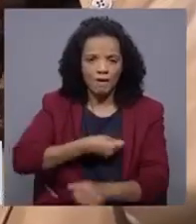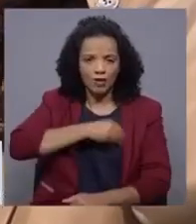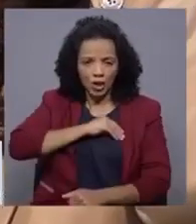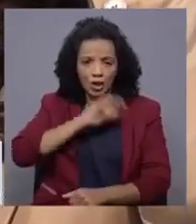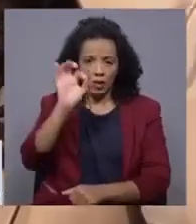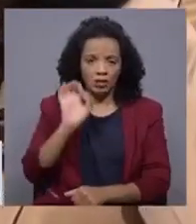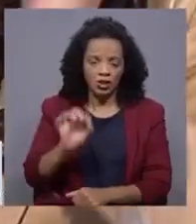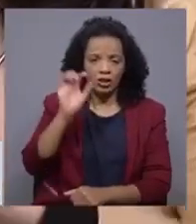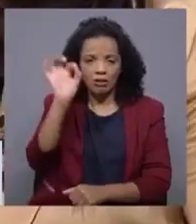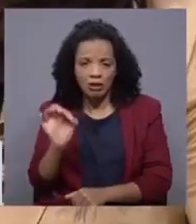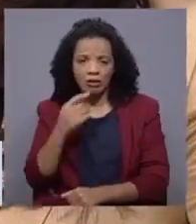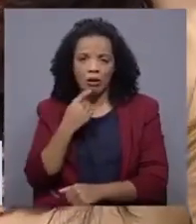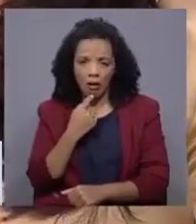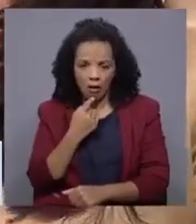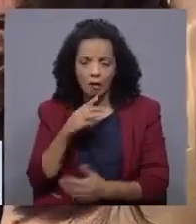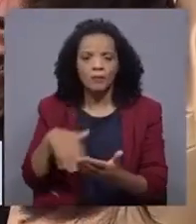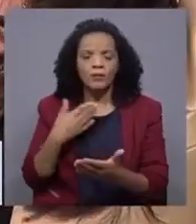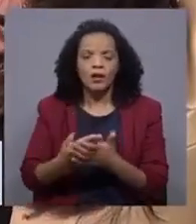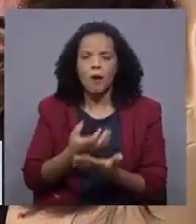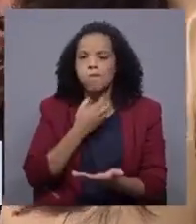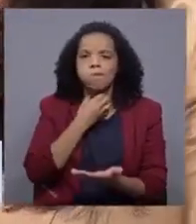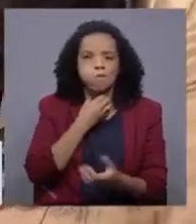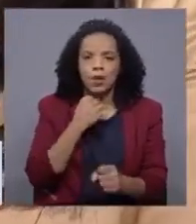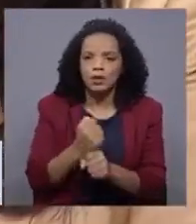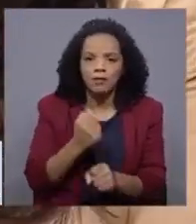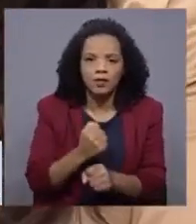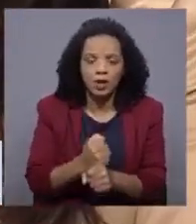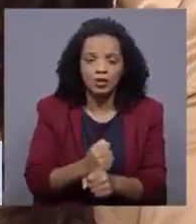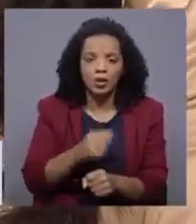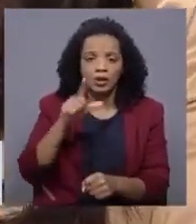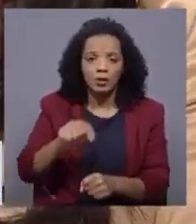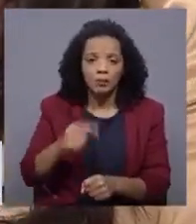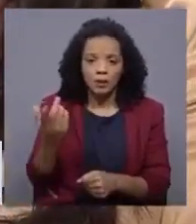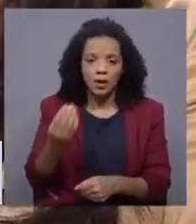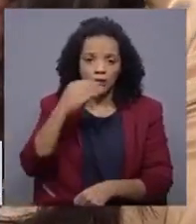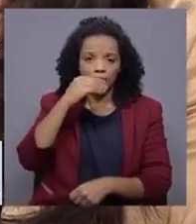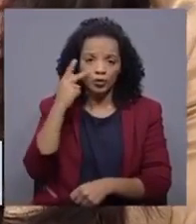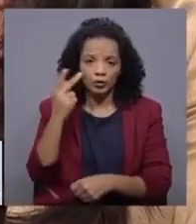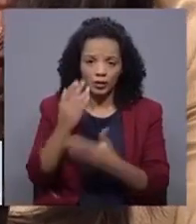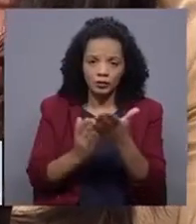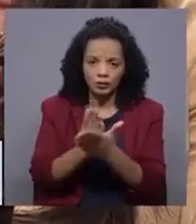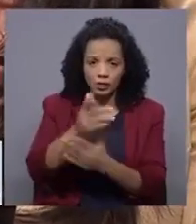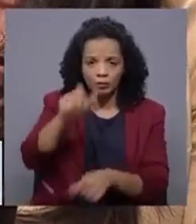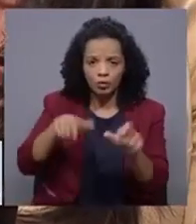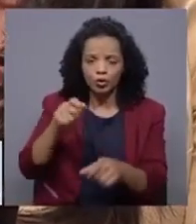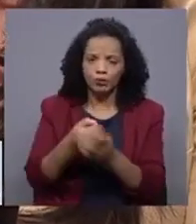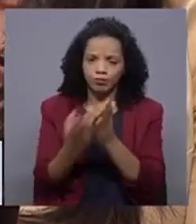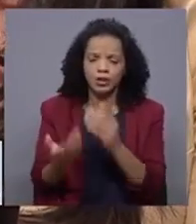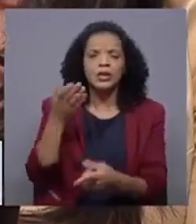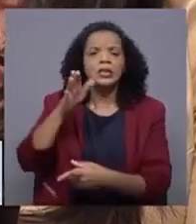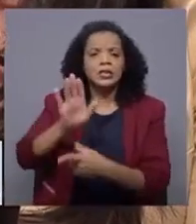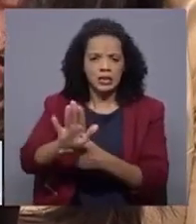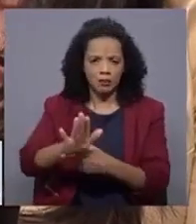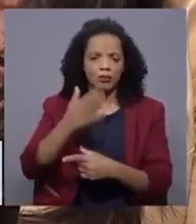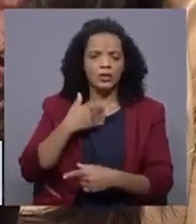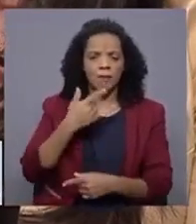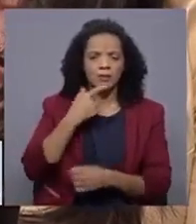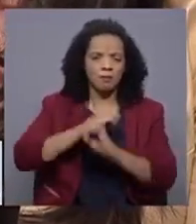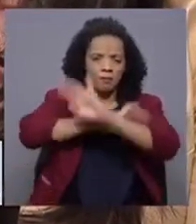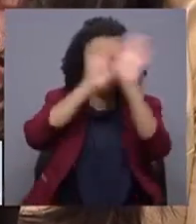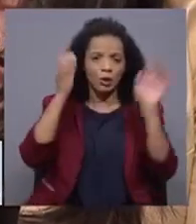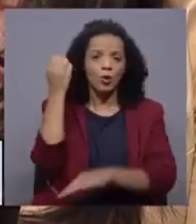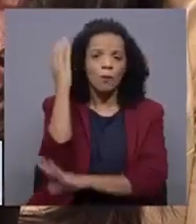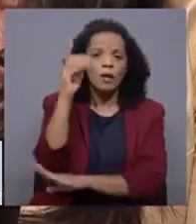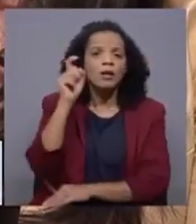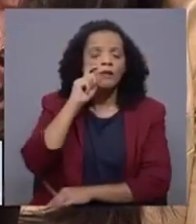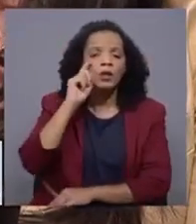taxas e das taxinhas, asfixiar estas atividades, o modo de viver e o ganha-pão de muitas pessoas. Eu dou-lhe apenas um pequeno exemplo para termos noção. O PAN